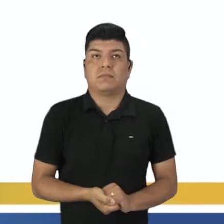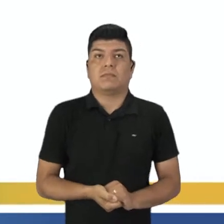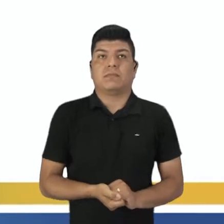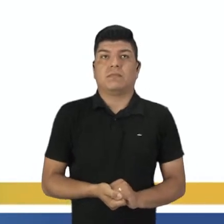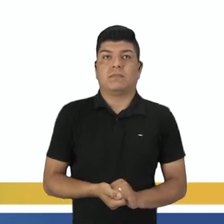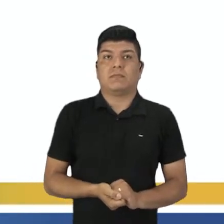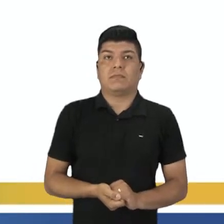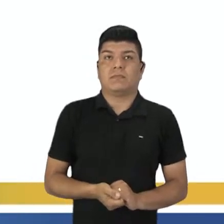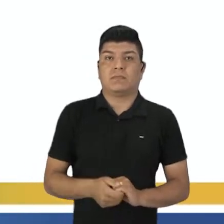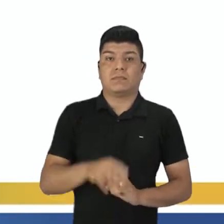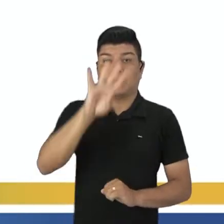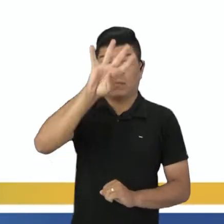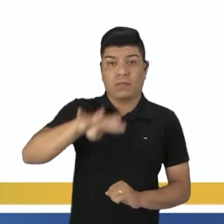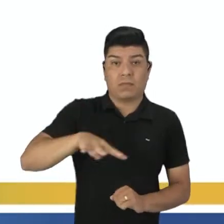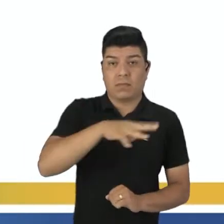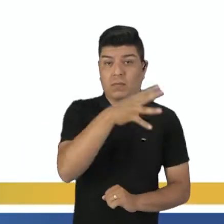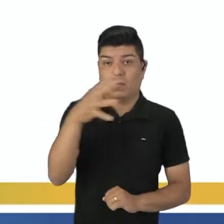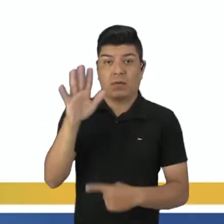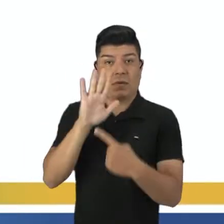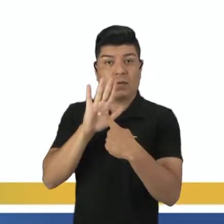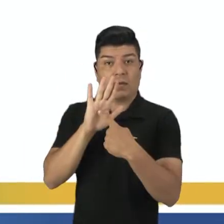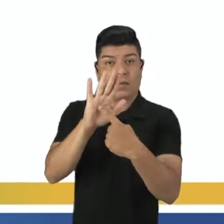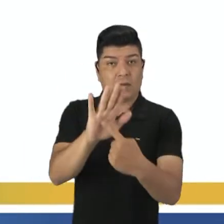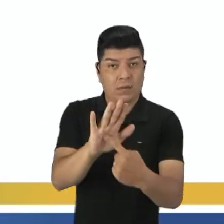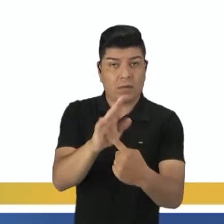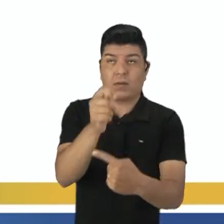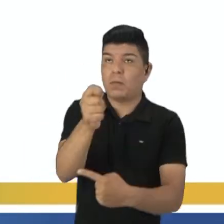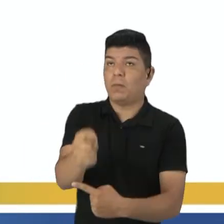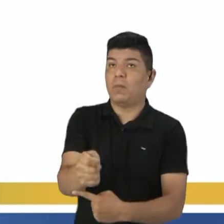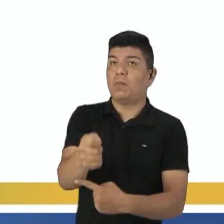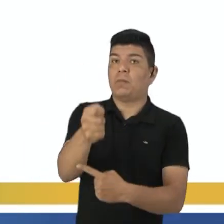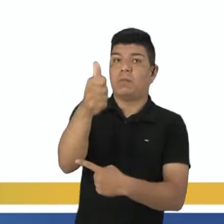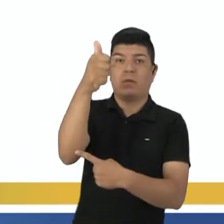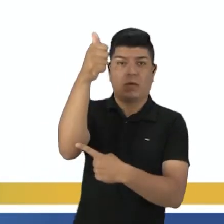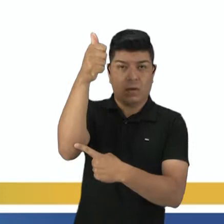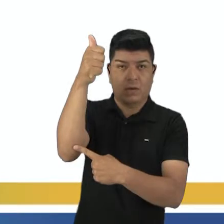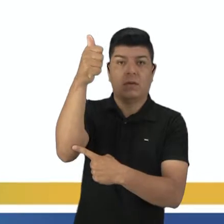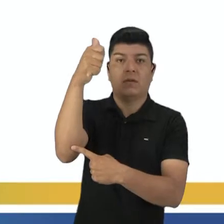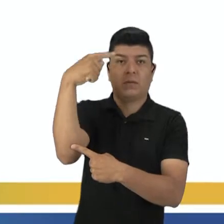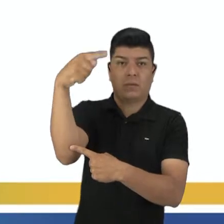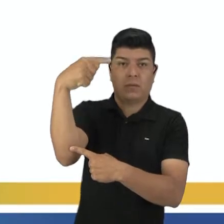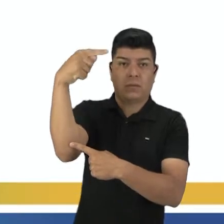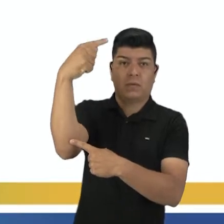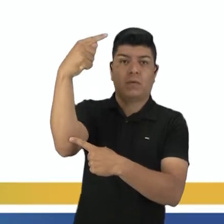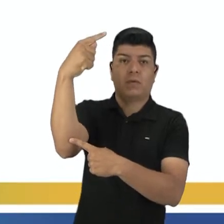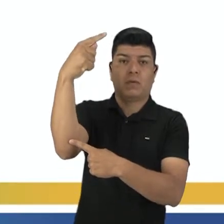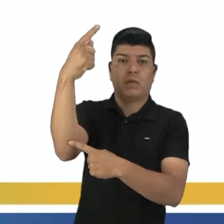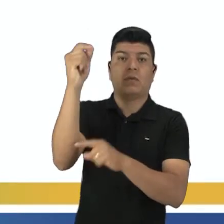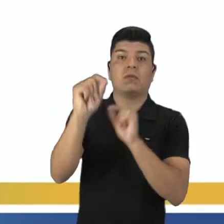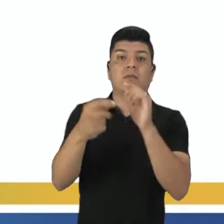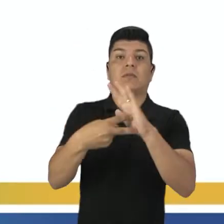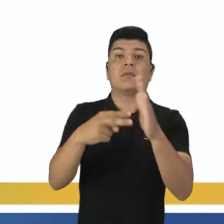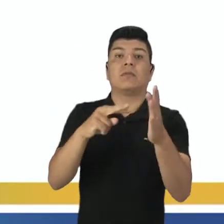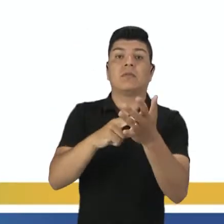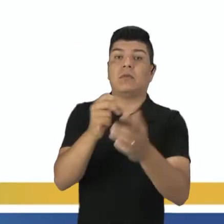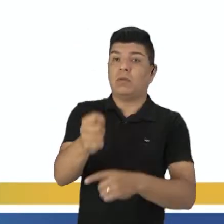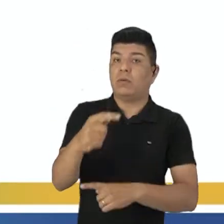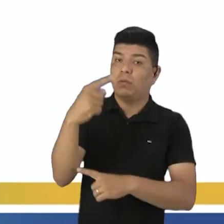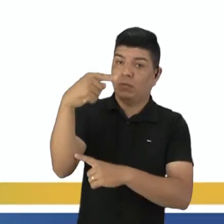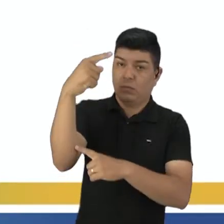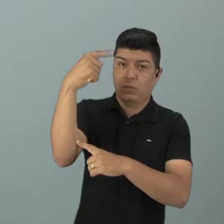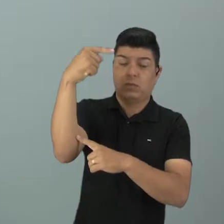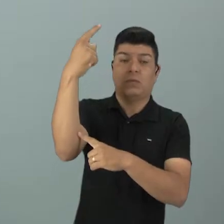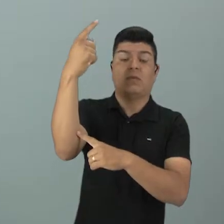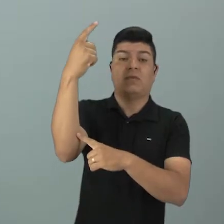Então, a tabela abaixo, ela vai indicar o lançamento de uma moeda não viciada. O que quer dizer não viciada, professora? Então, uma moeda